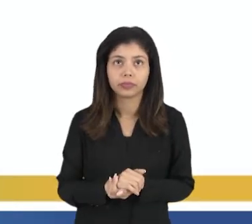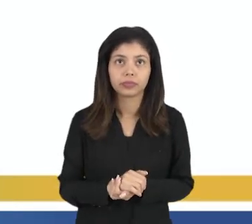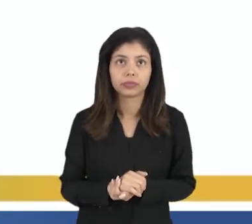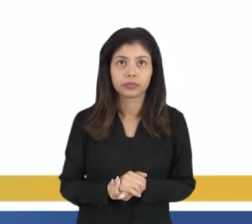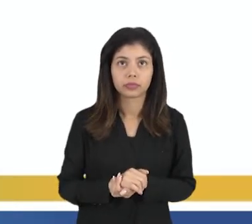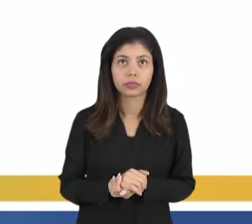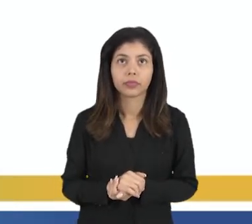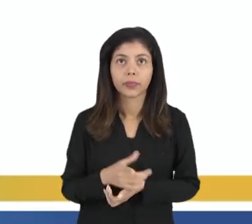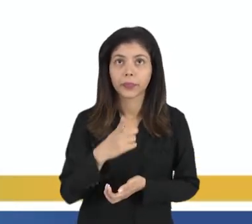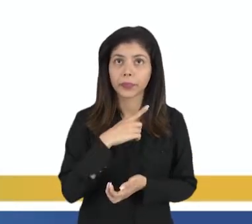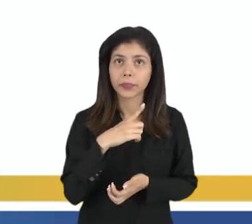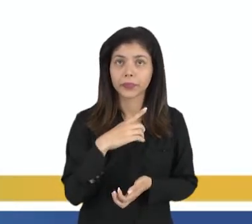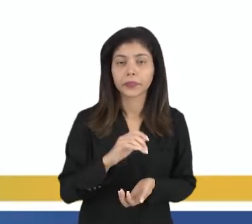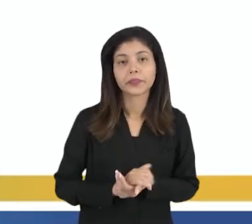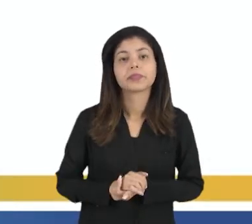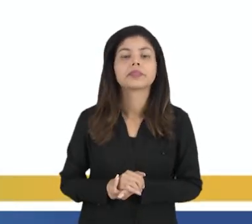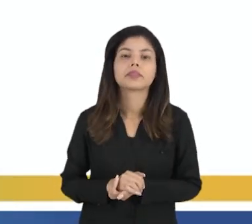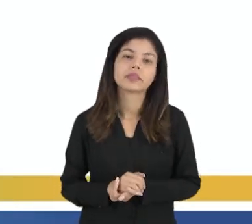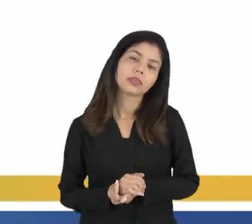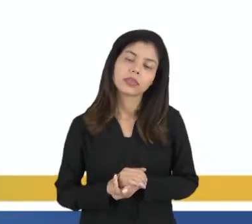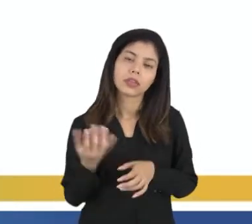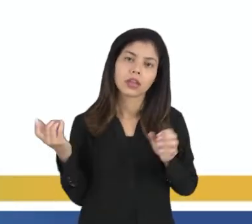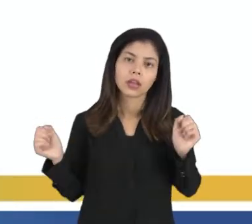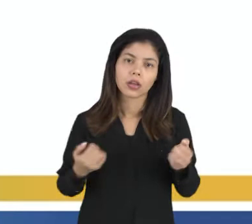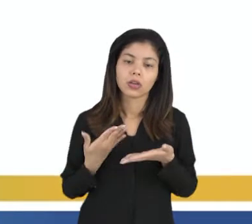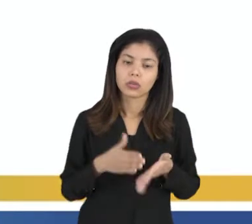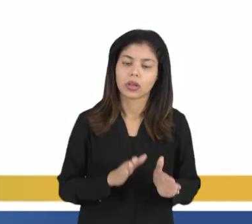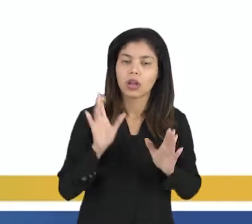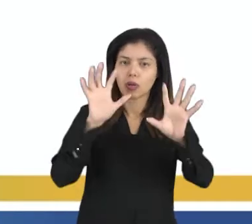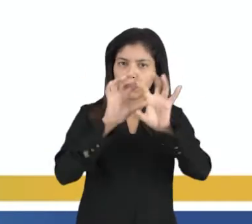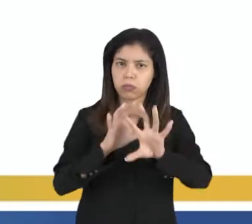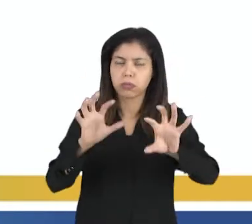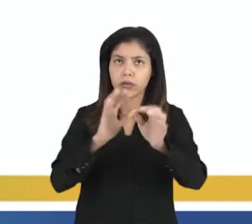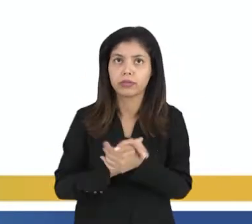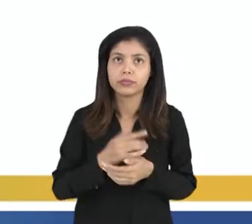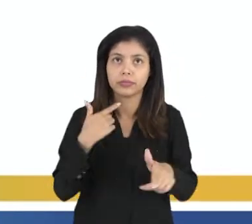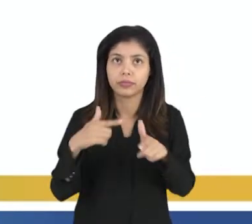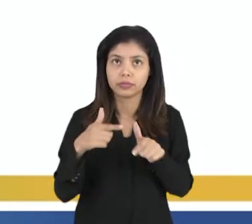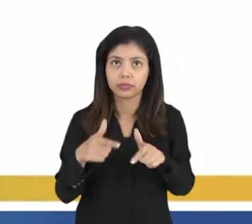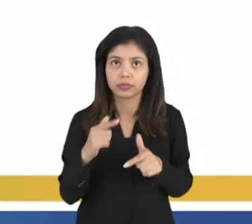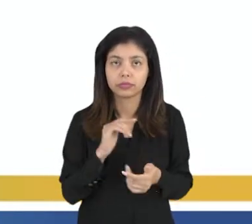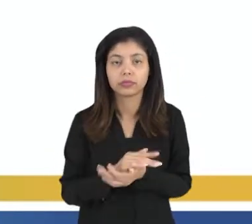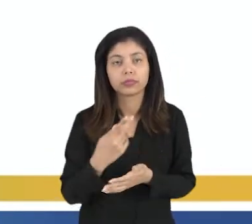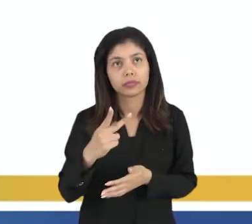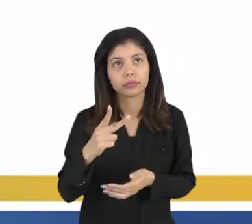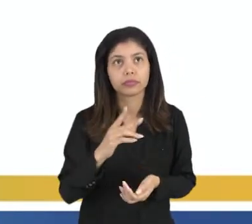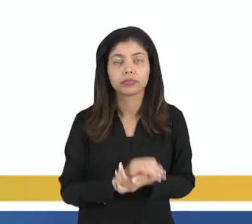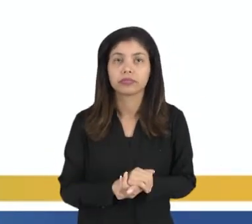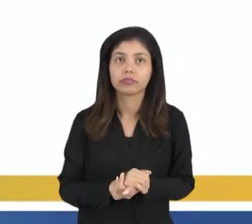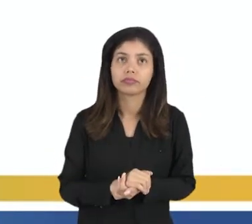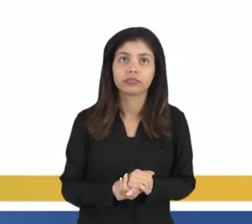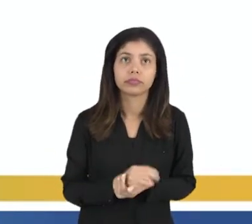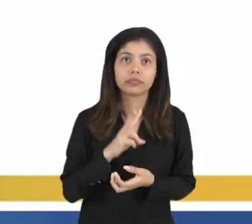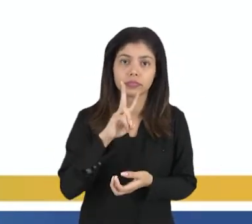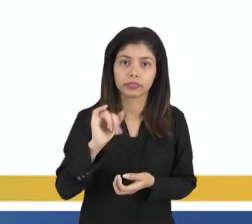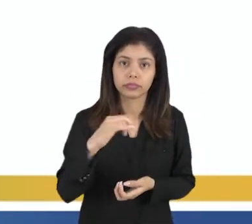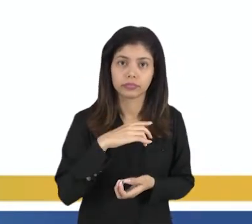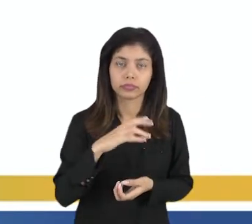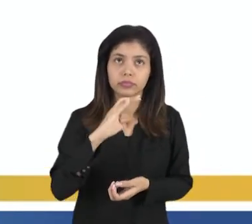ó. Você tem aqui o gás, chega no compressor, é realizado trabalho sobre ele, tá? Ele vai